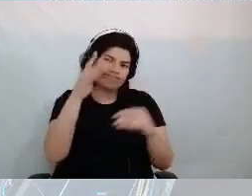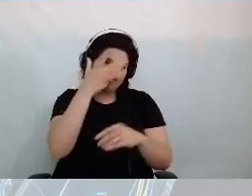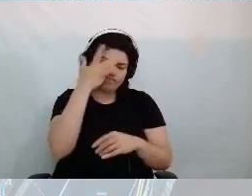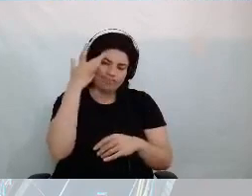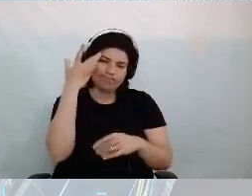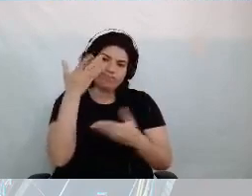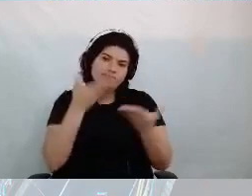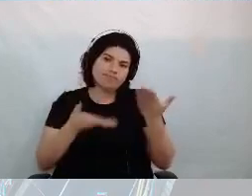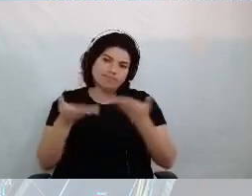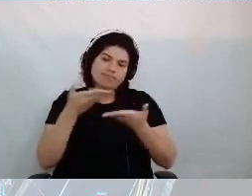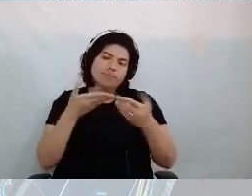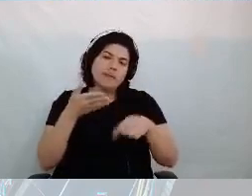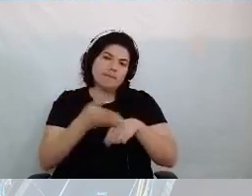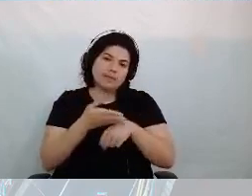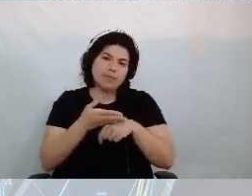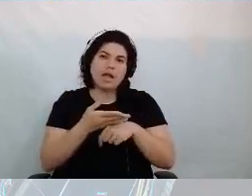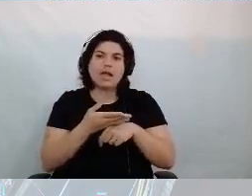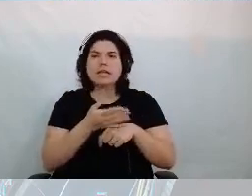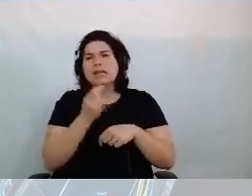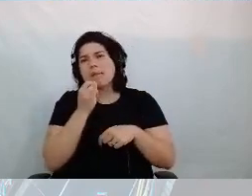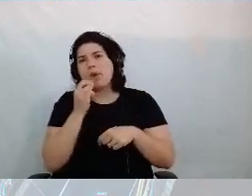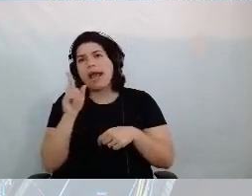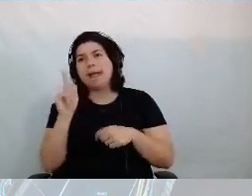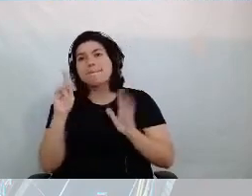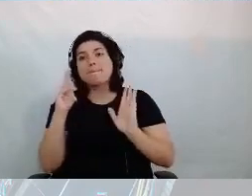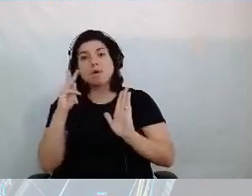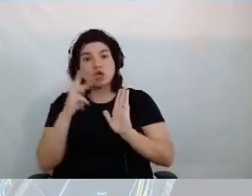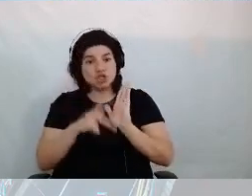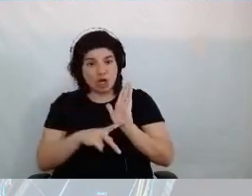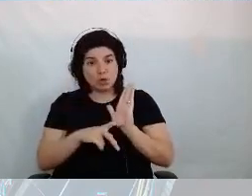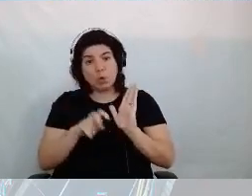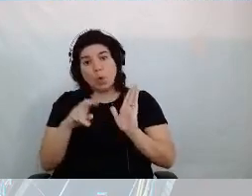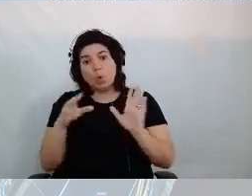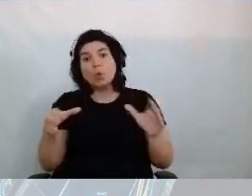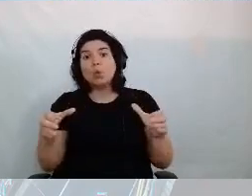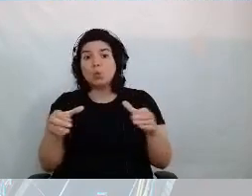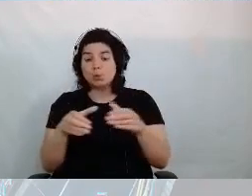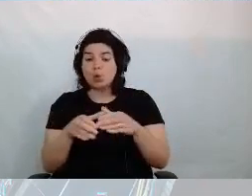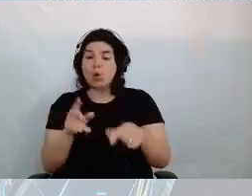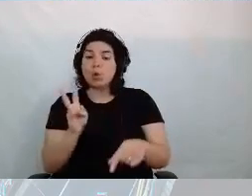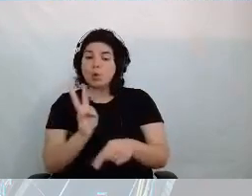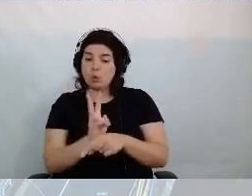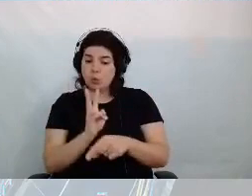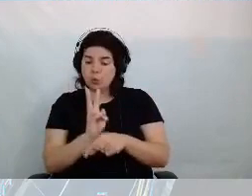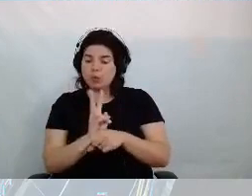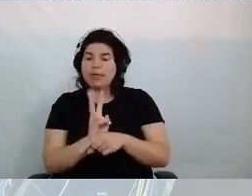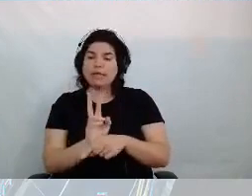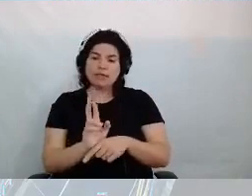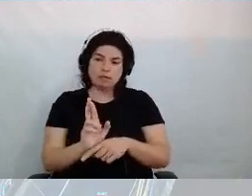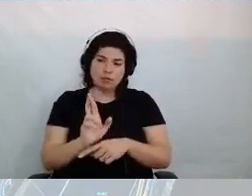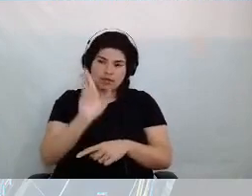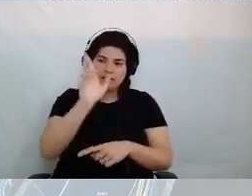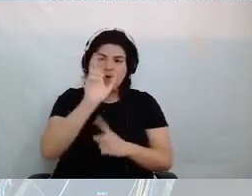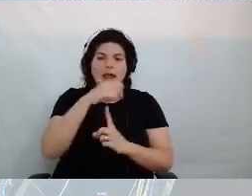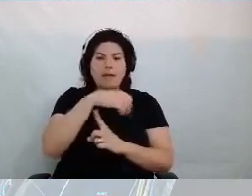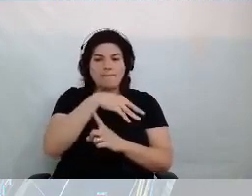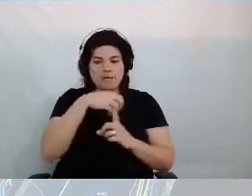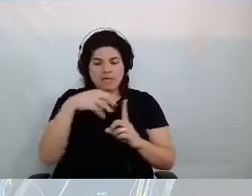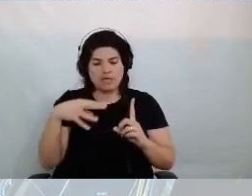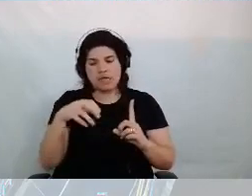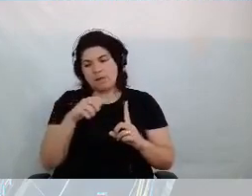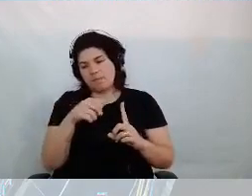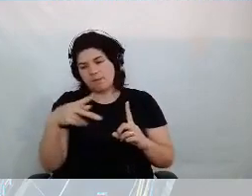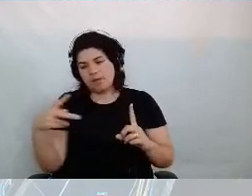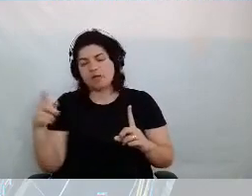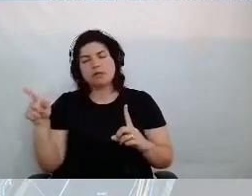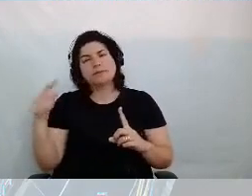um projeto, seja um projeto ou um time que cuida daquela aplicação, e eu posso ter aí fazendo links do como é na realidade,